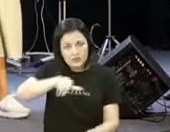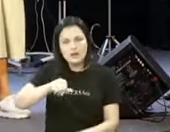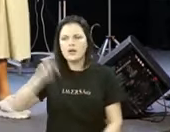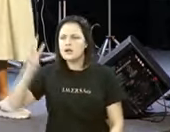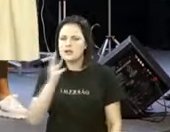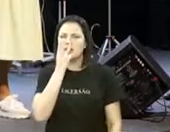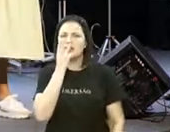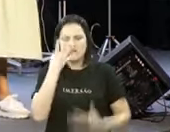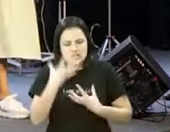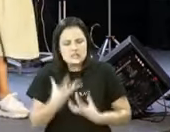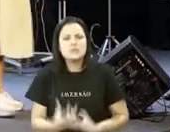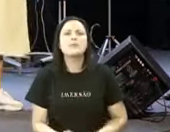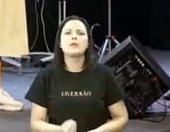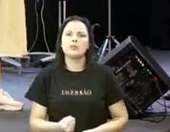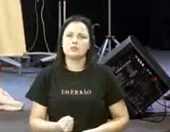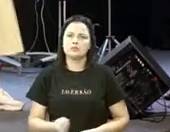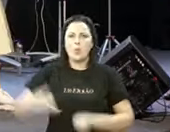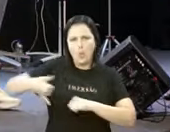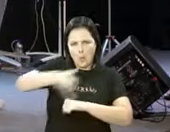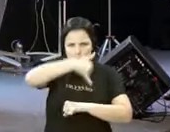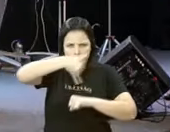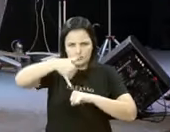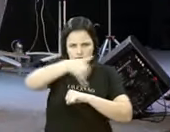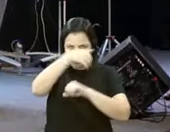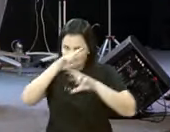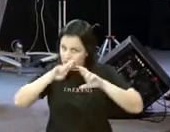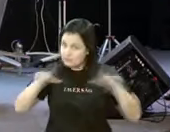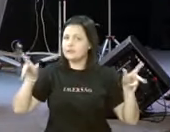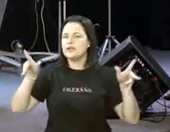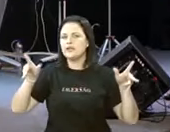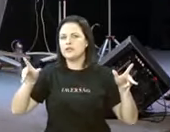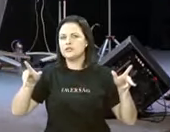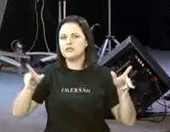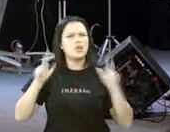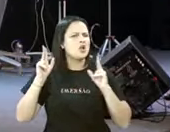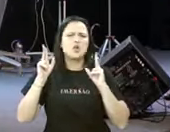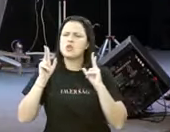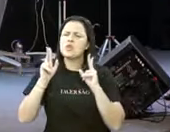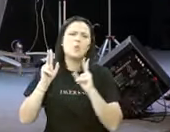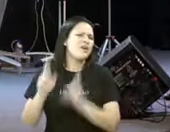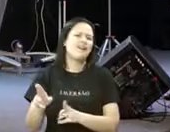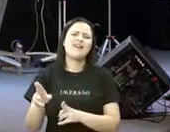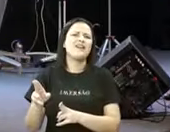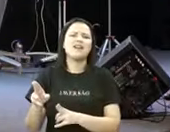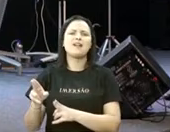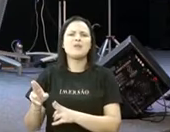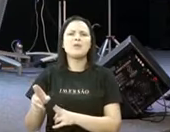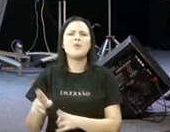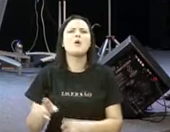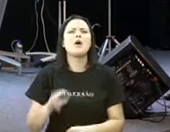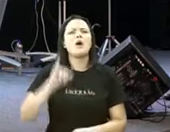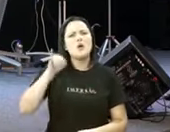uma porção diferenciada. A porção dele não era a porção de Jeremias, a porção dele não era